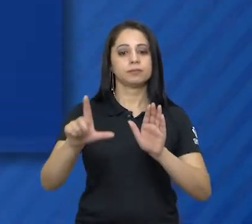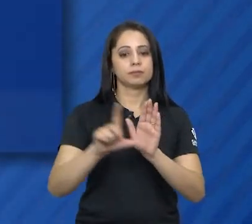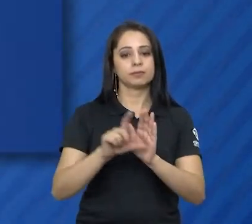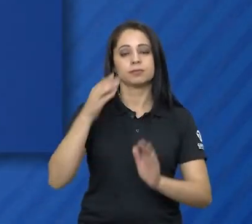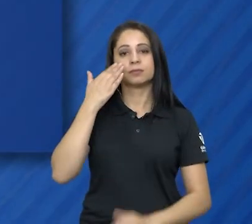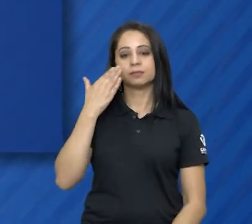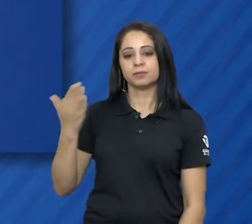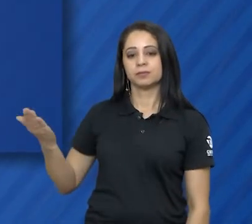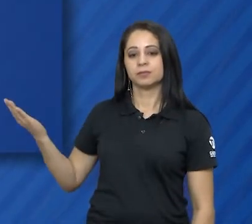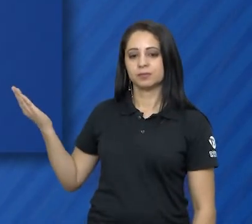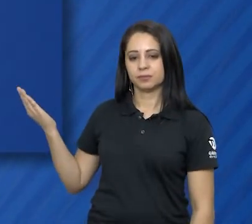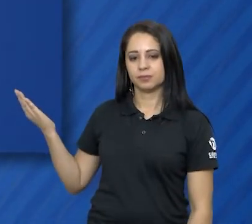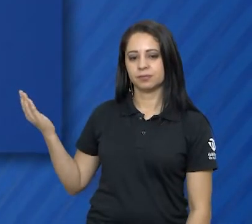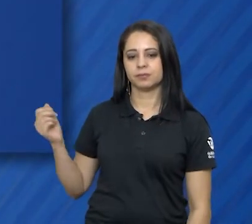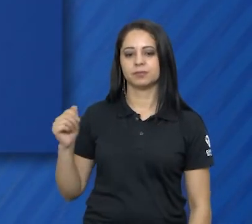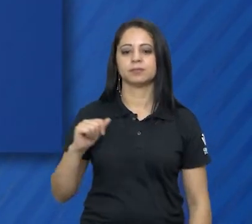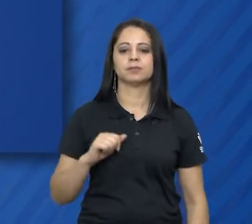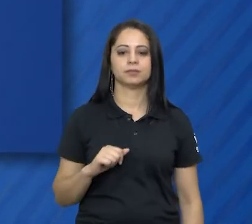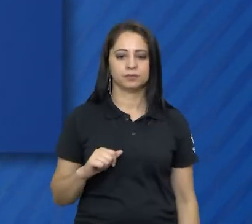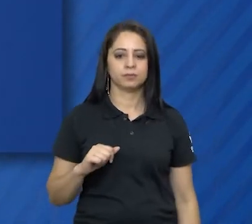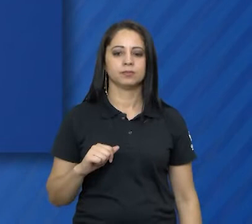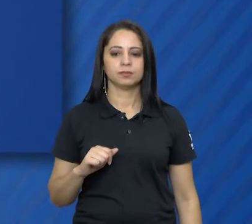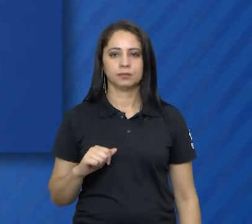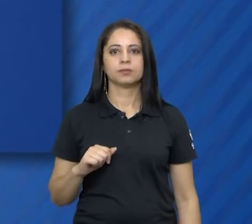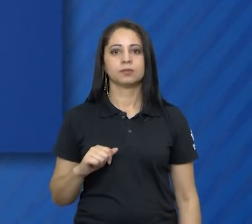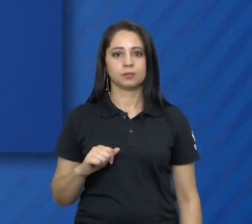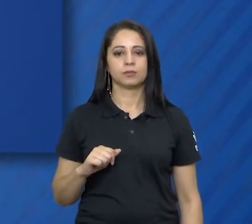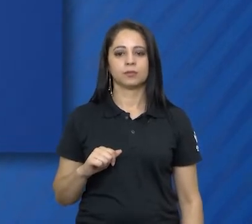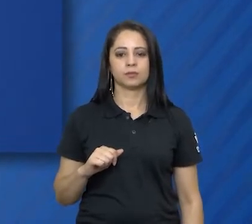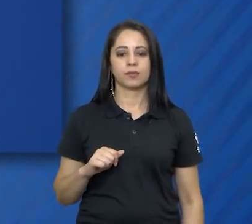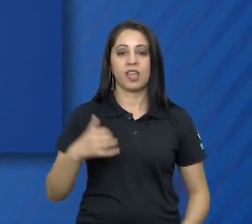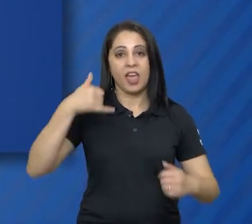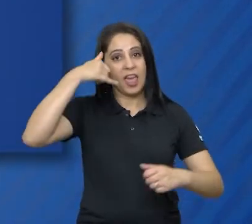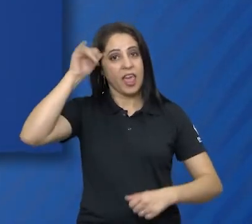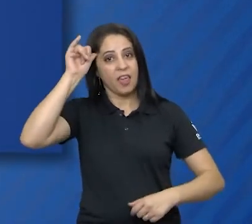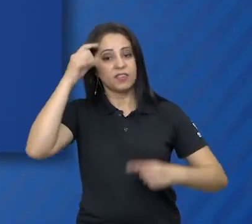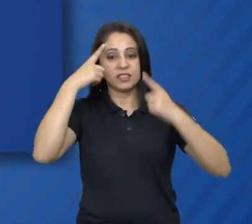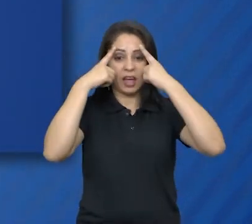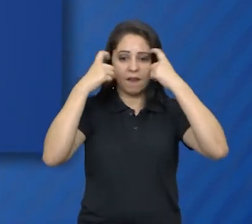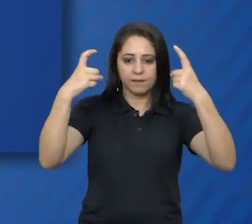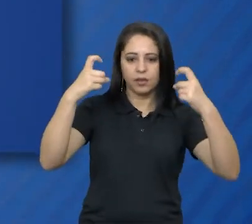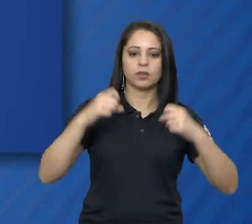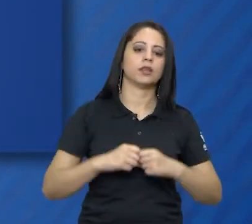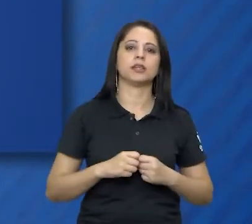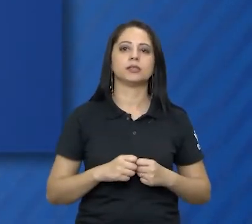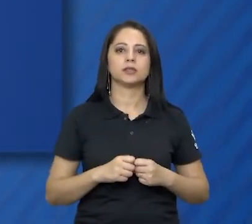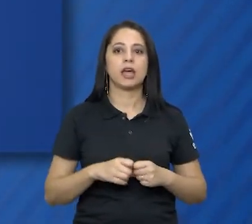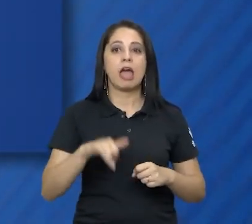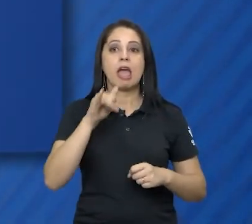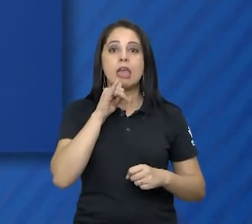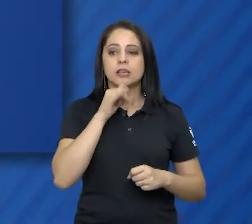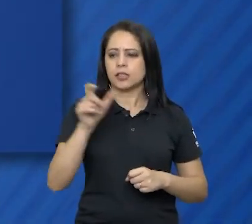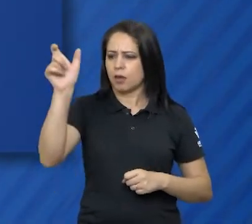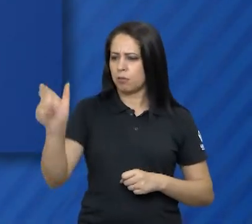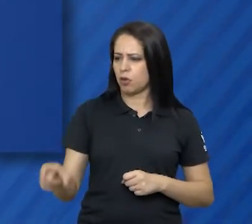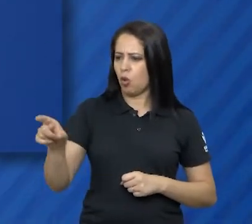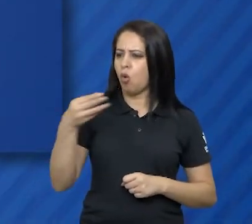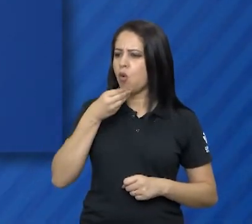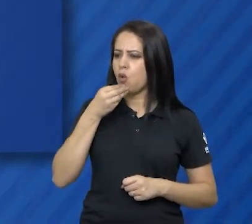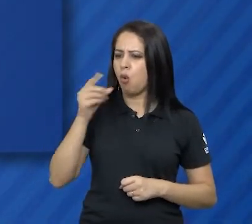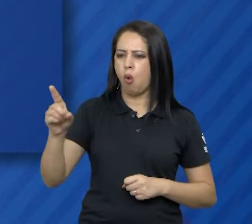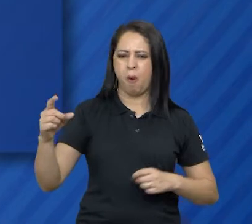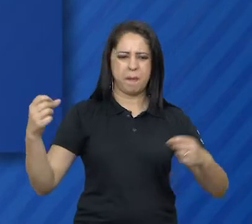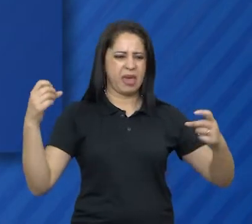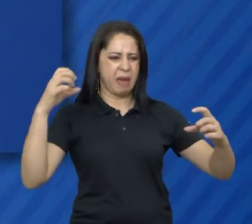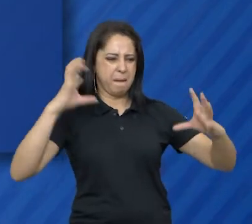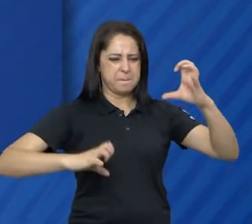E tem a lei do sinal vermelho contra a violência. Ela prevê que agressores sejam afastados imediatamente do local de